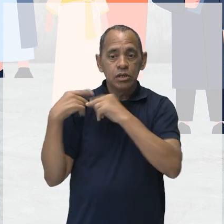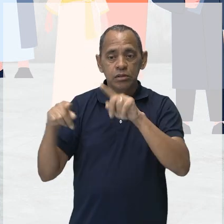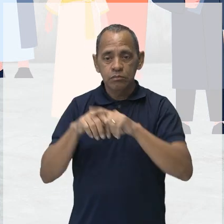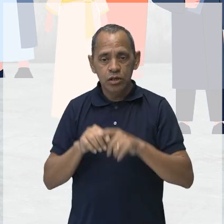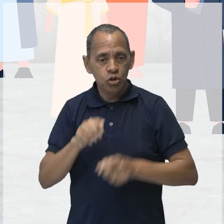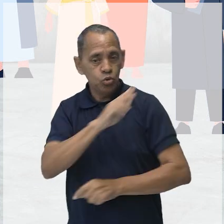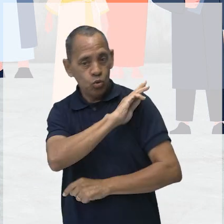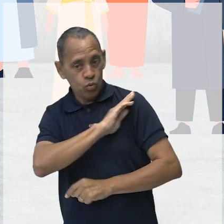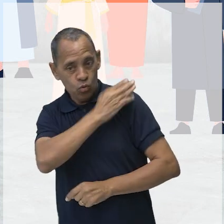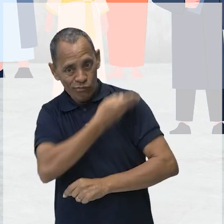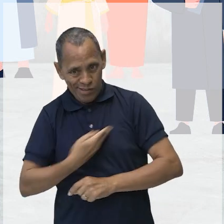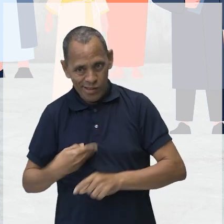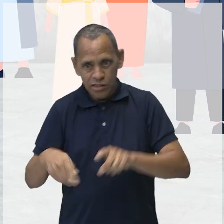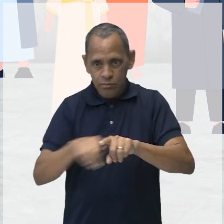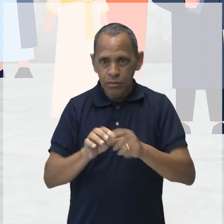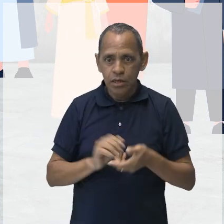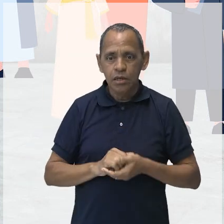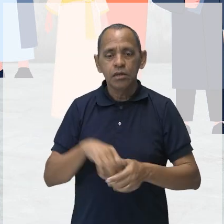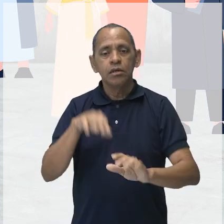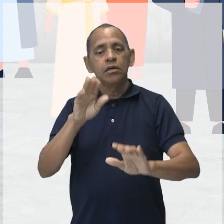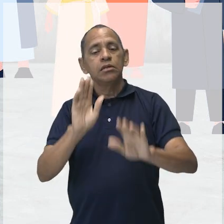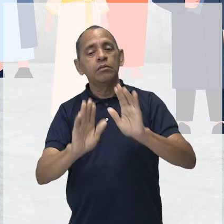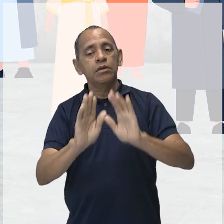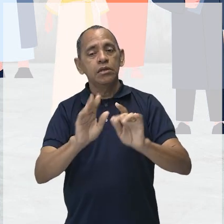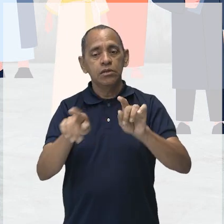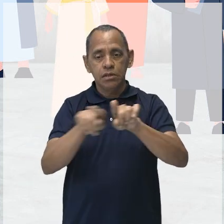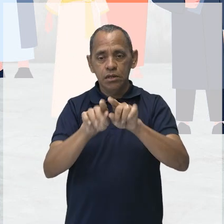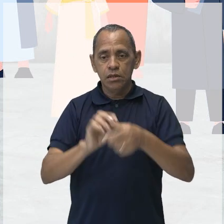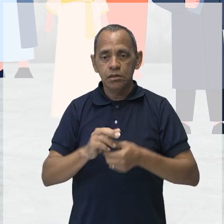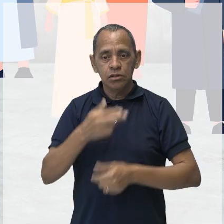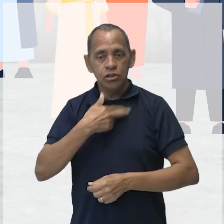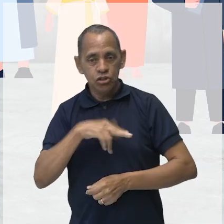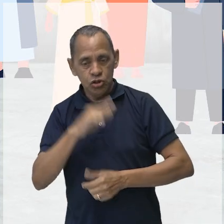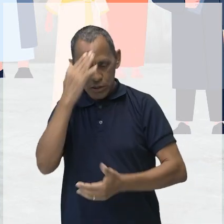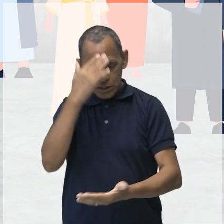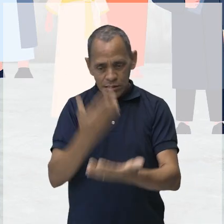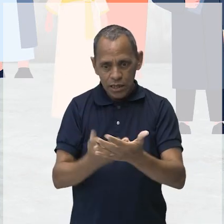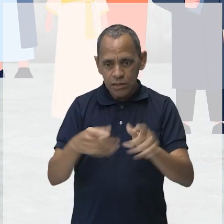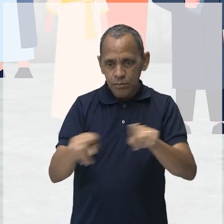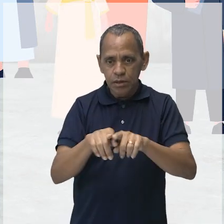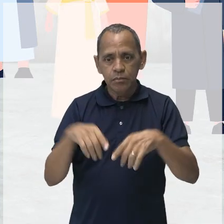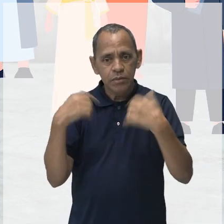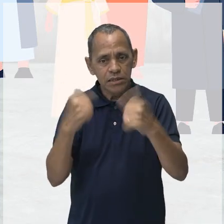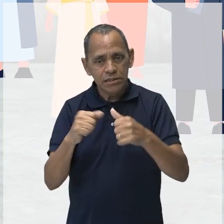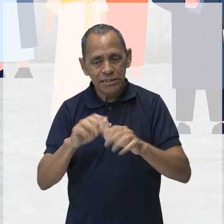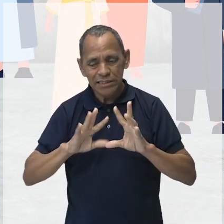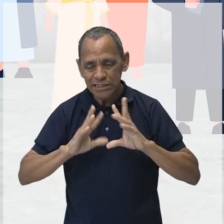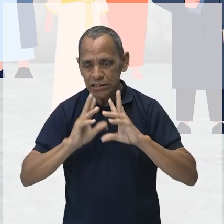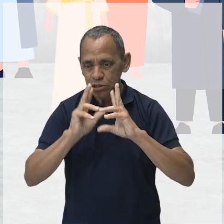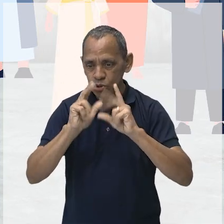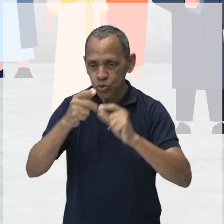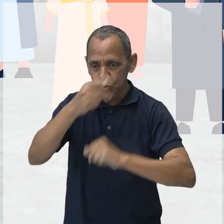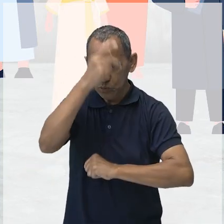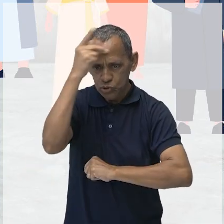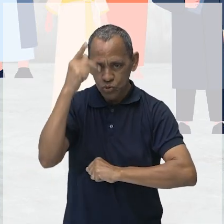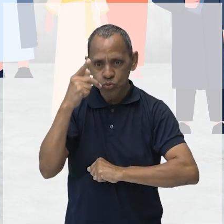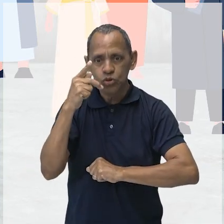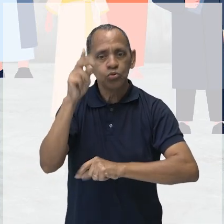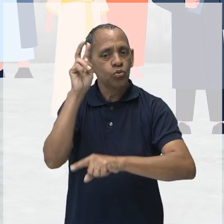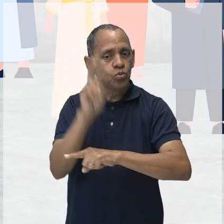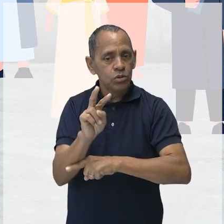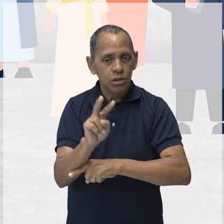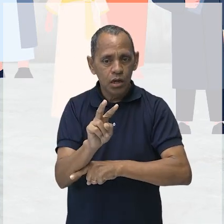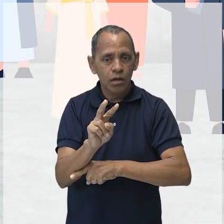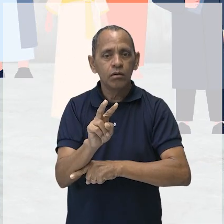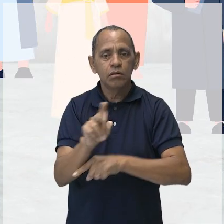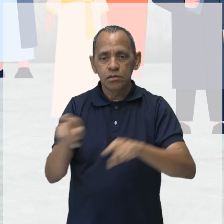independente de religião, de crença ou de qualquer outra coisa. É dever de todas as pessoas preservar